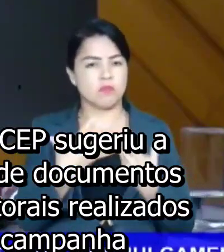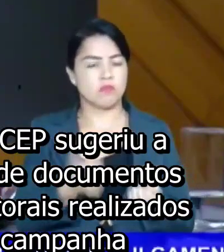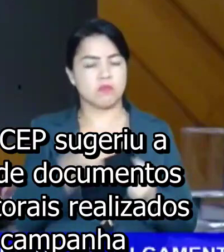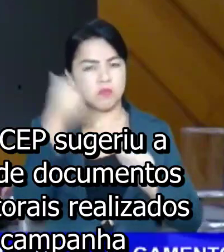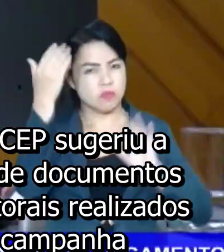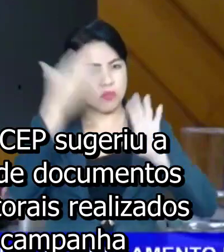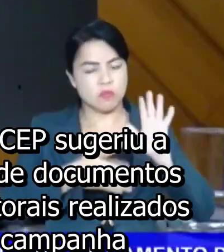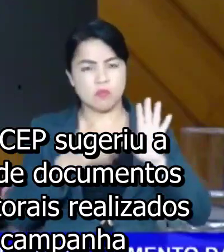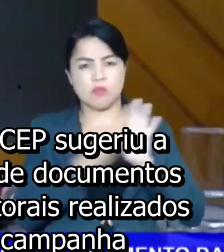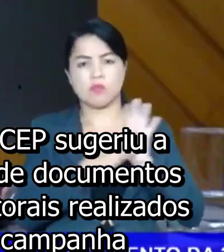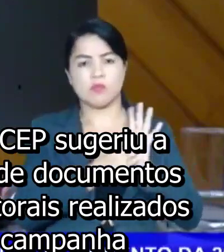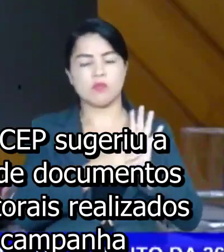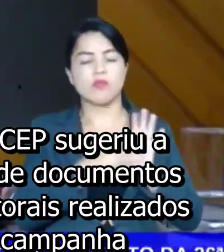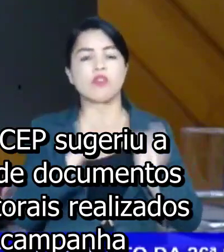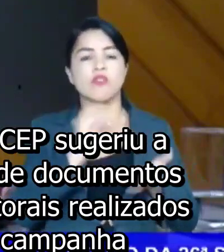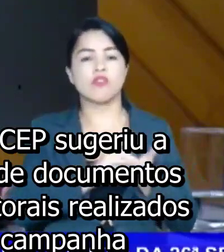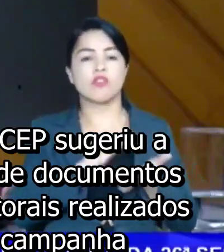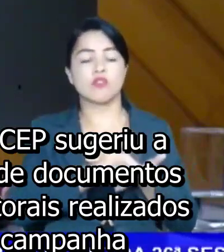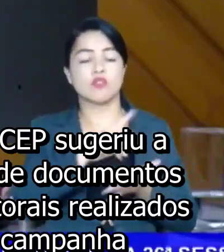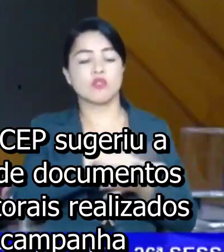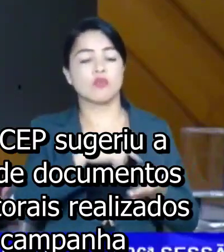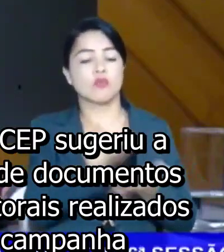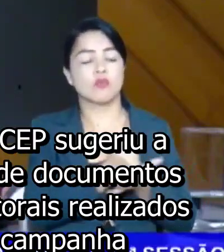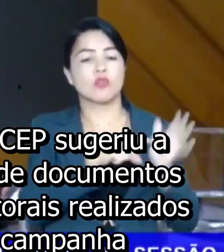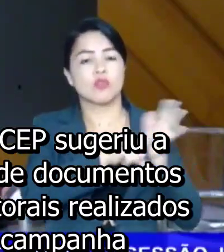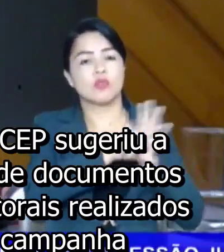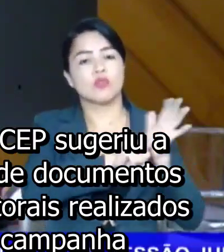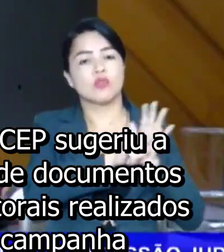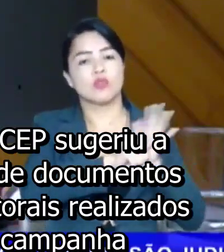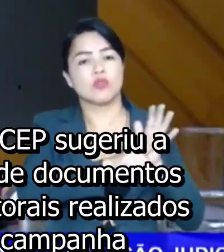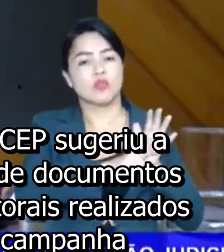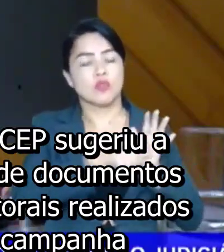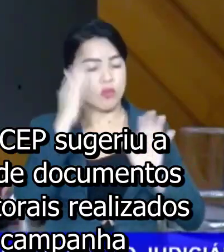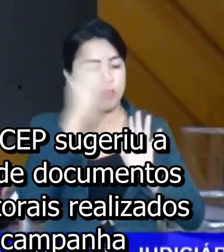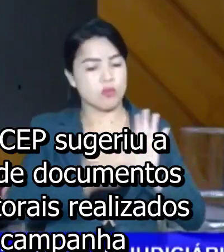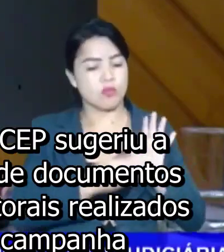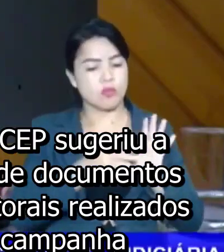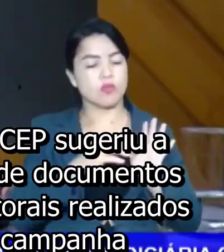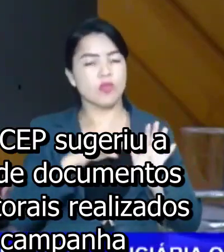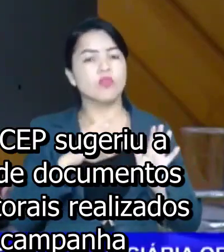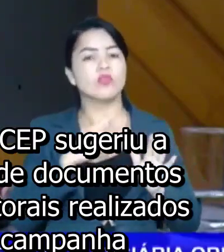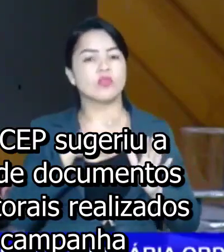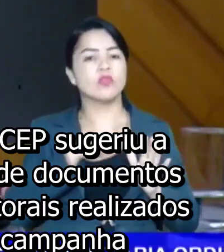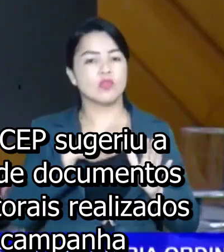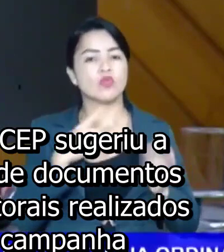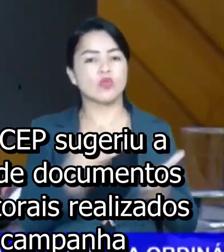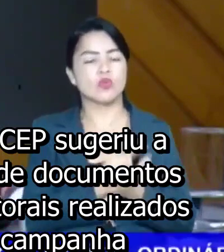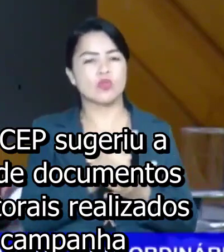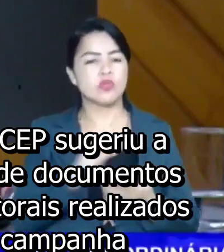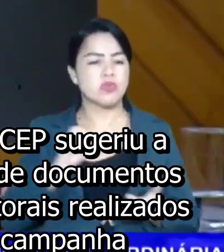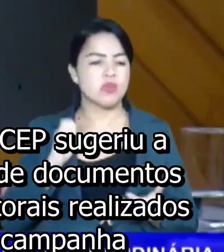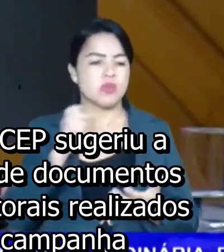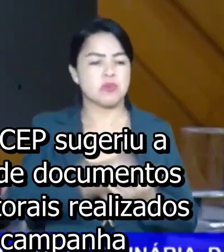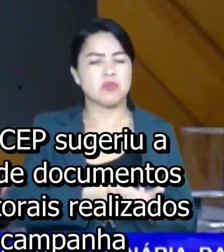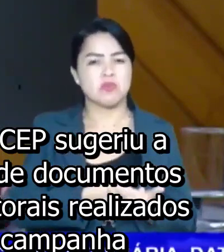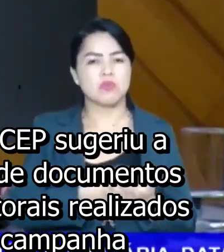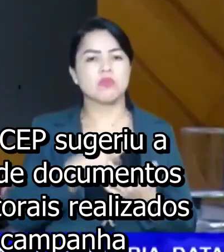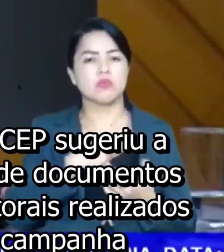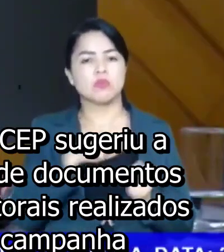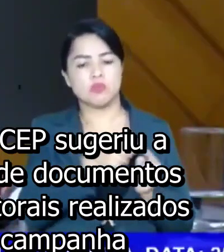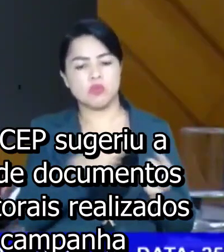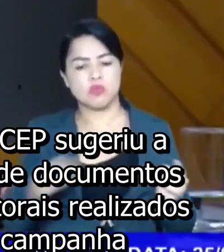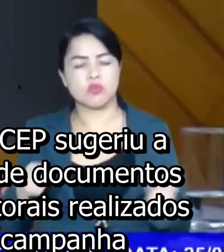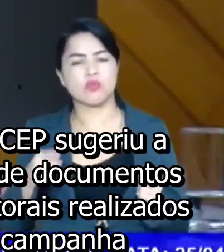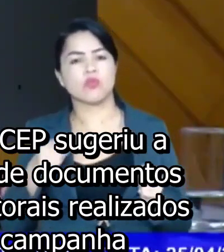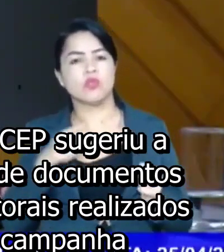razão da não apresentação de documentos fiscais que comprovem a regularidade dos gastos eleitorais realizados com recursos